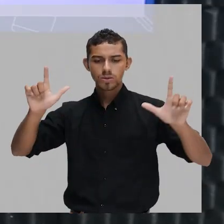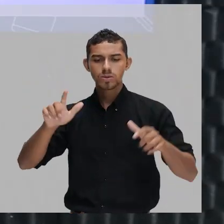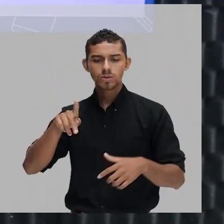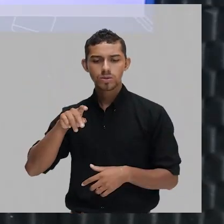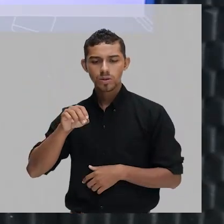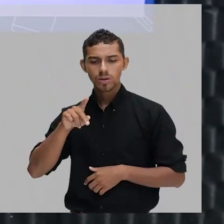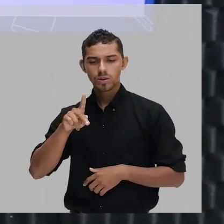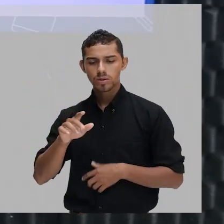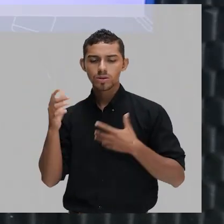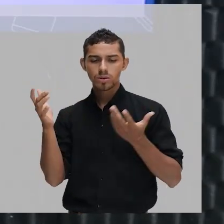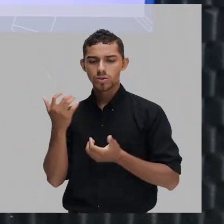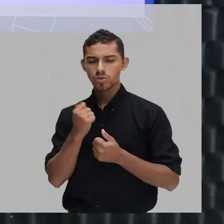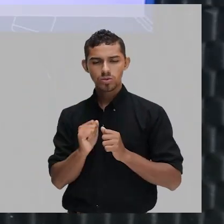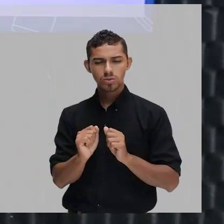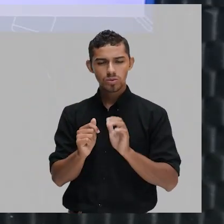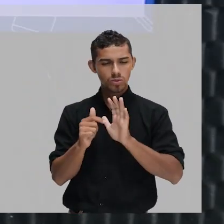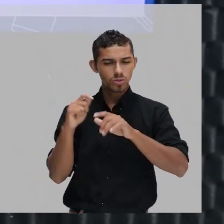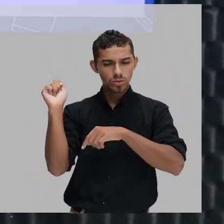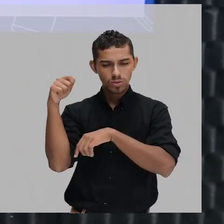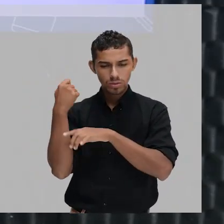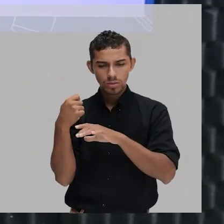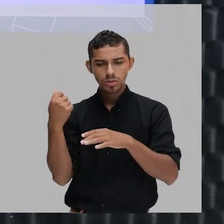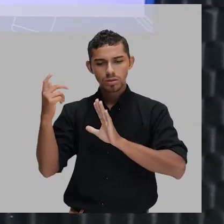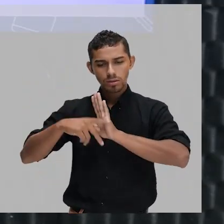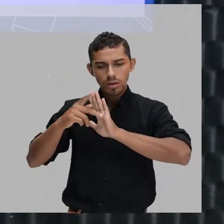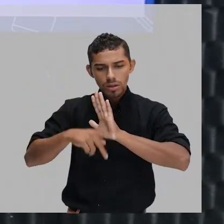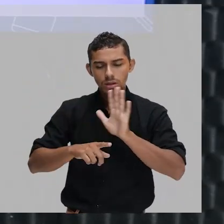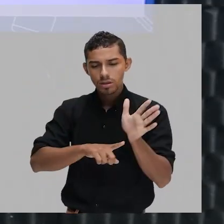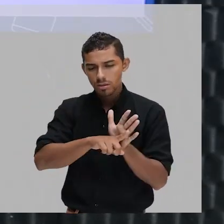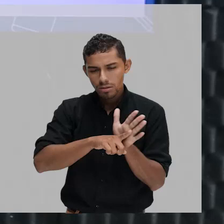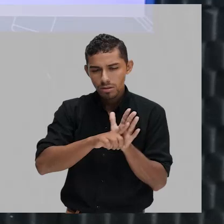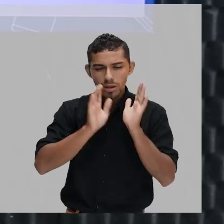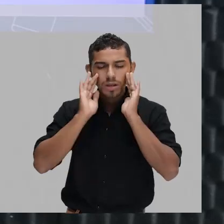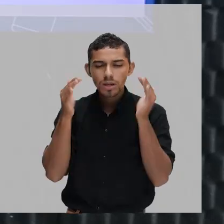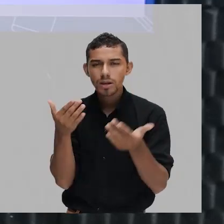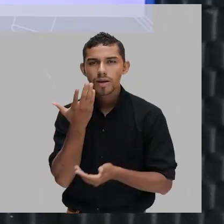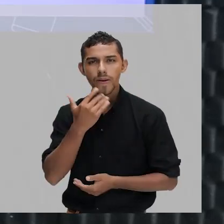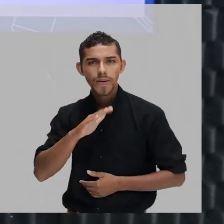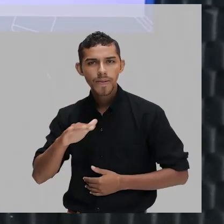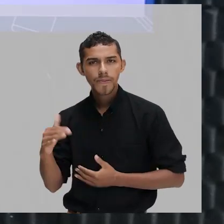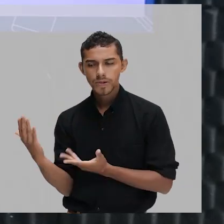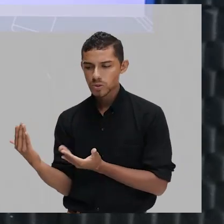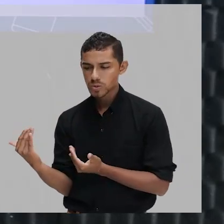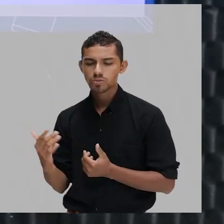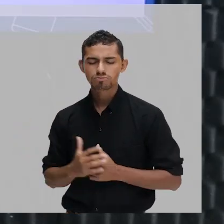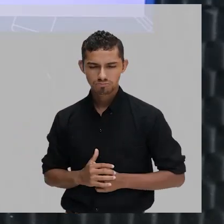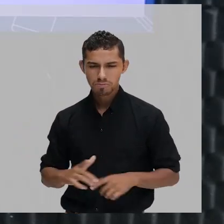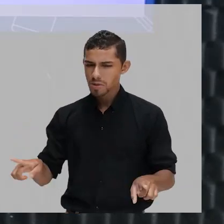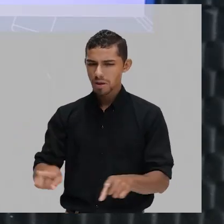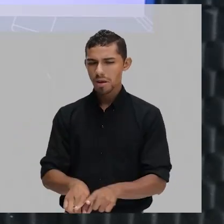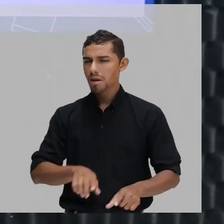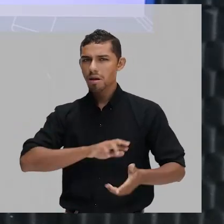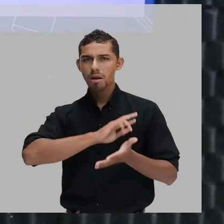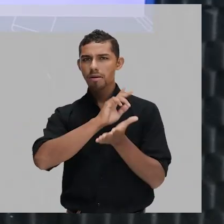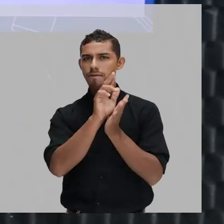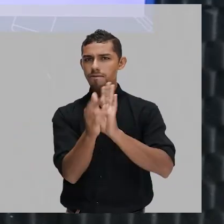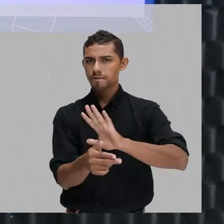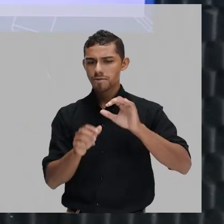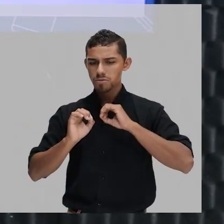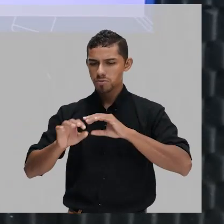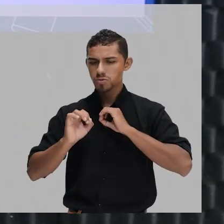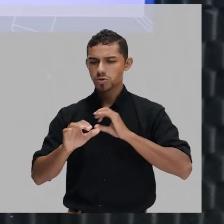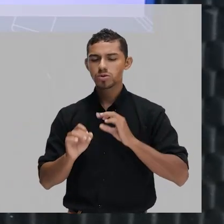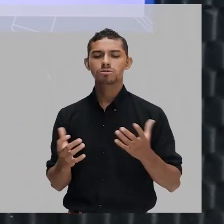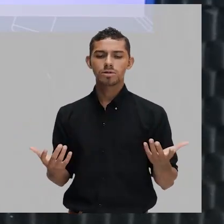por diante. Espetáculos, vídeos, projetos, as pesquisas são direcionadas à infância e à juventude e há uma série de projetos educativos,